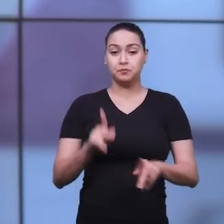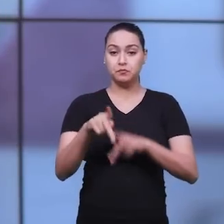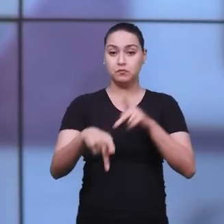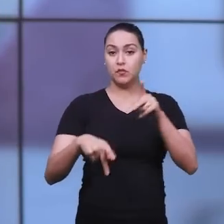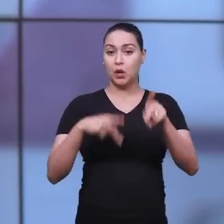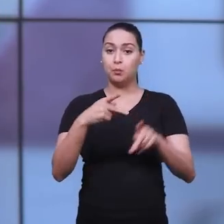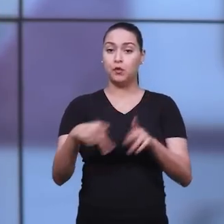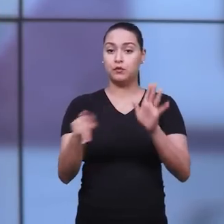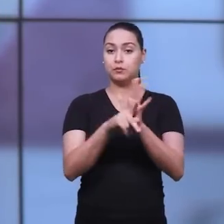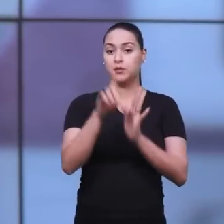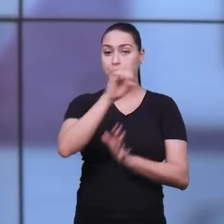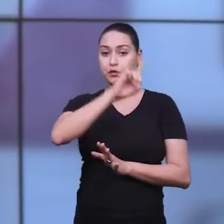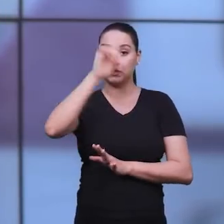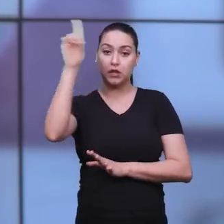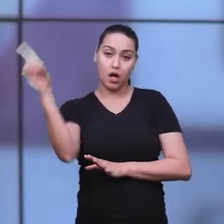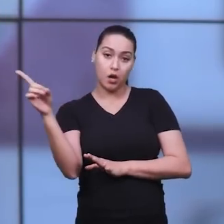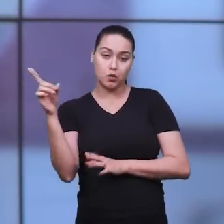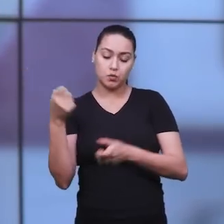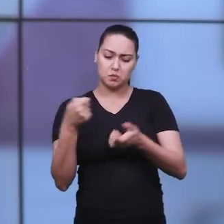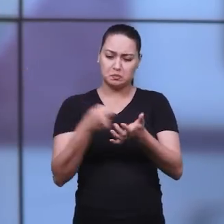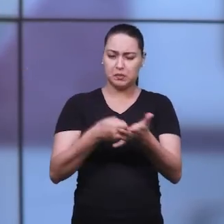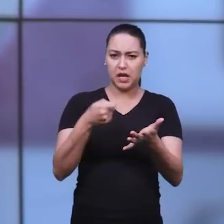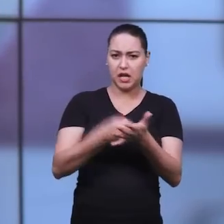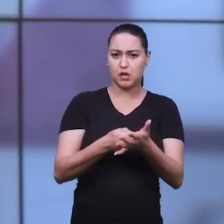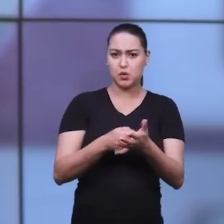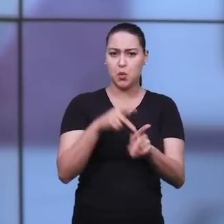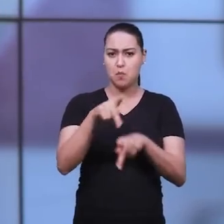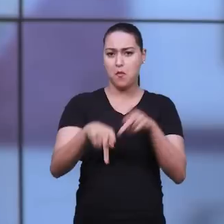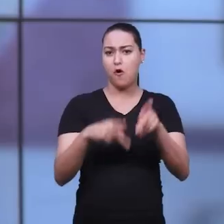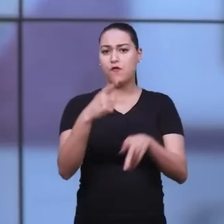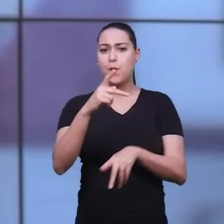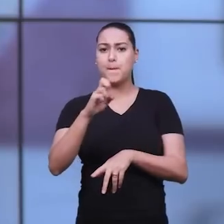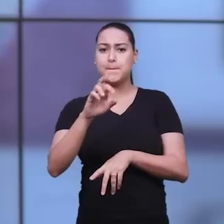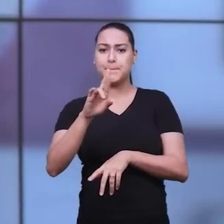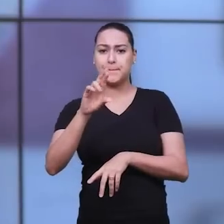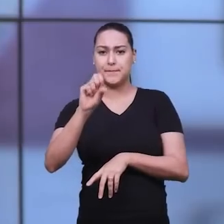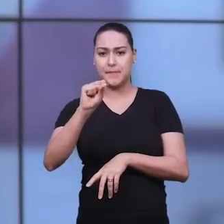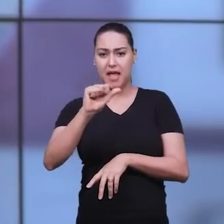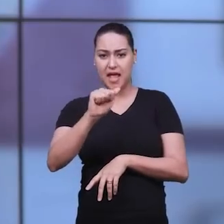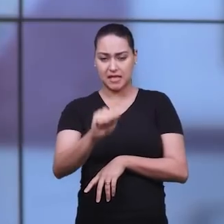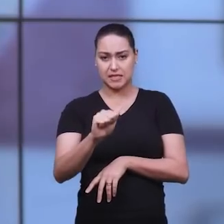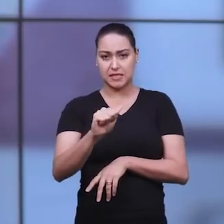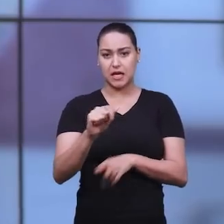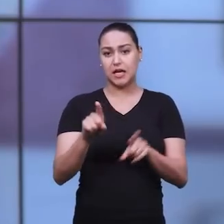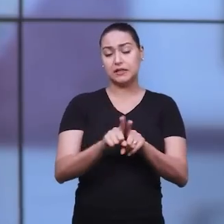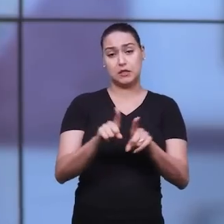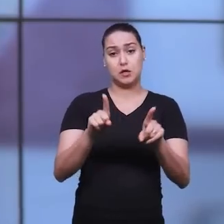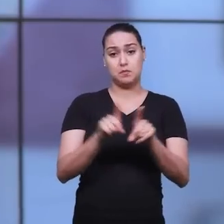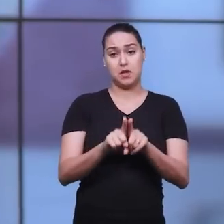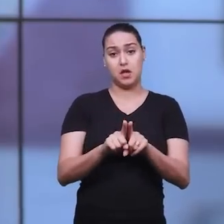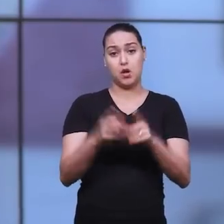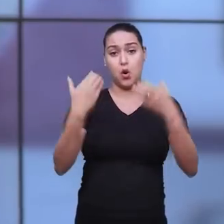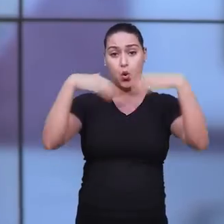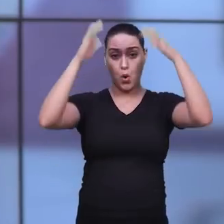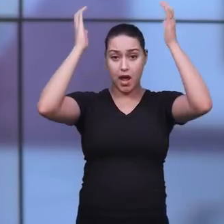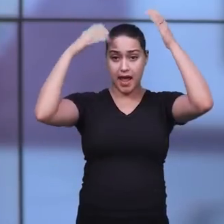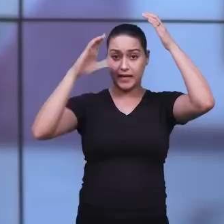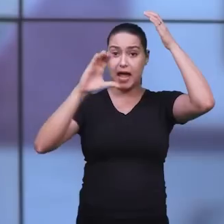Deus estava sob o domínio do reino persa e, na ocasião, o rei Assuero, também conhecido como